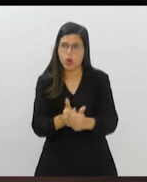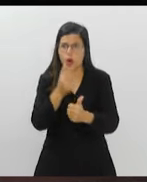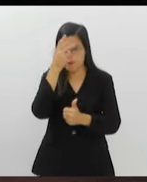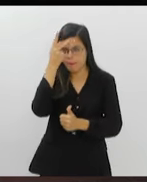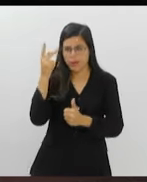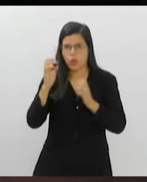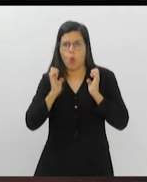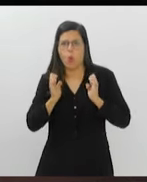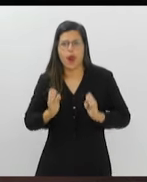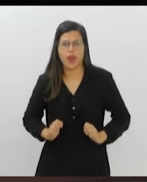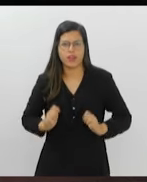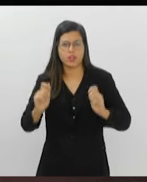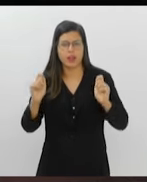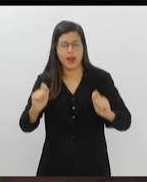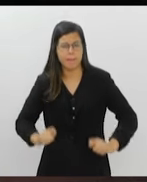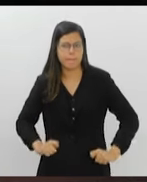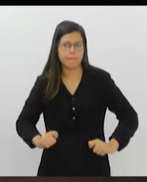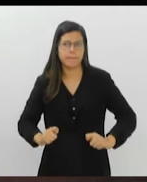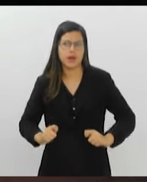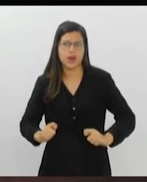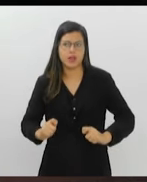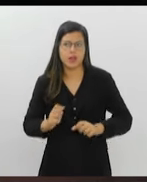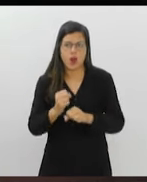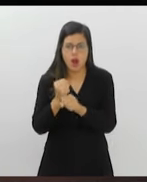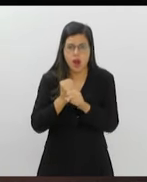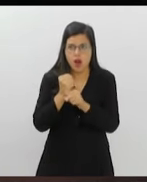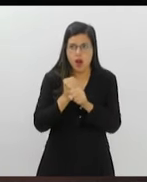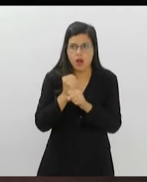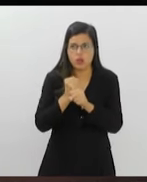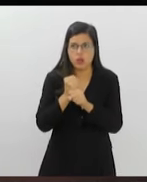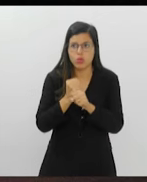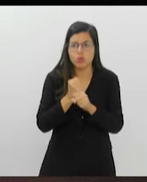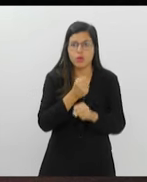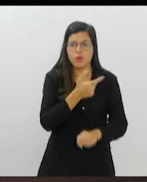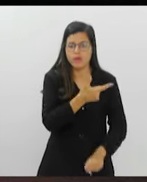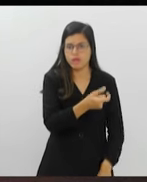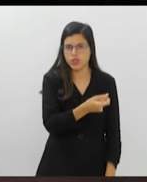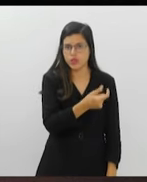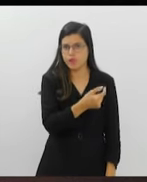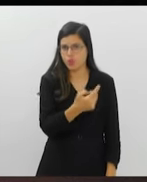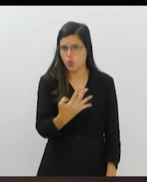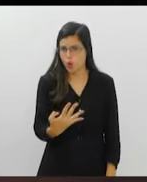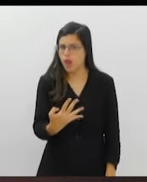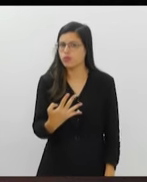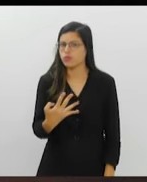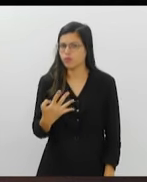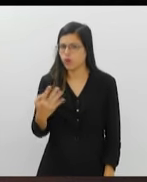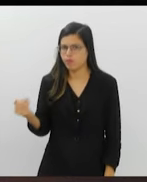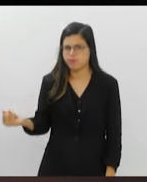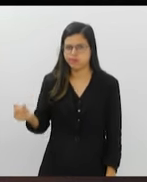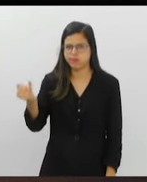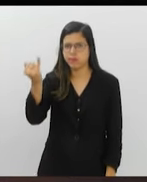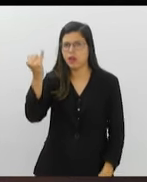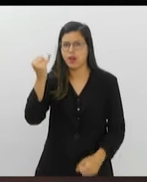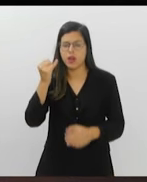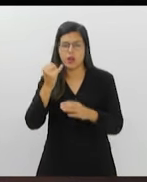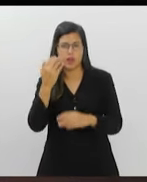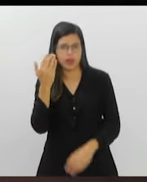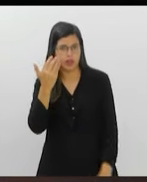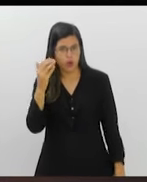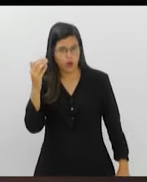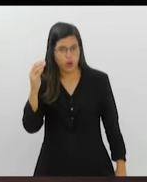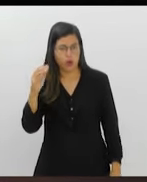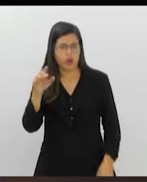para o Palácio do Planalto, o ano de 2024 é fundamental. Em Niterói, no município do